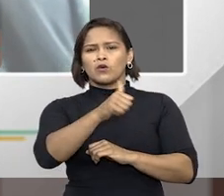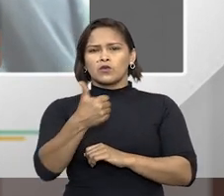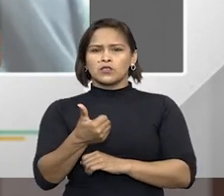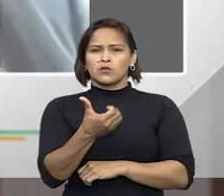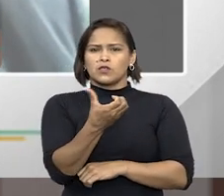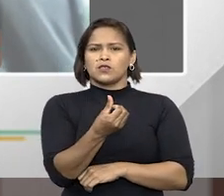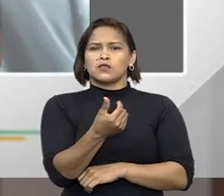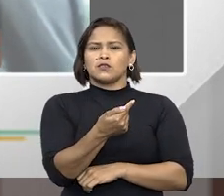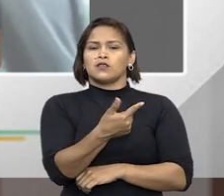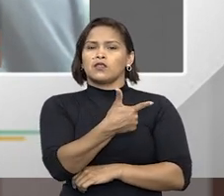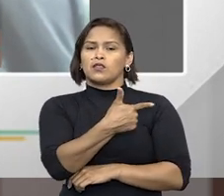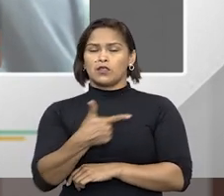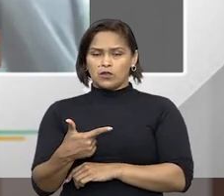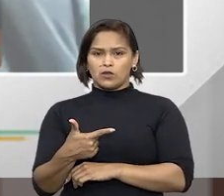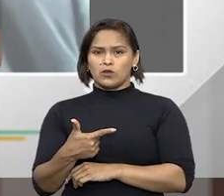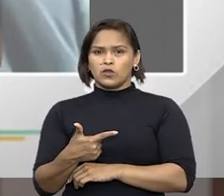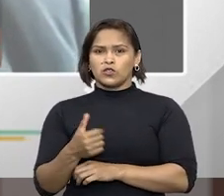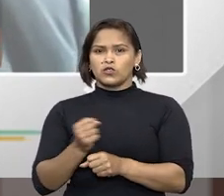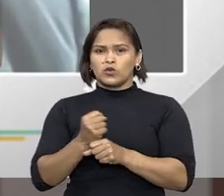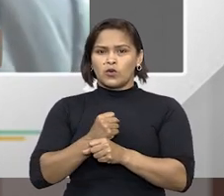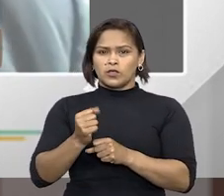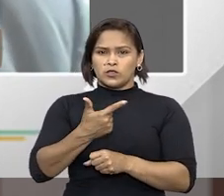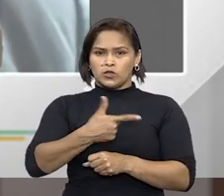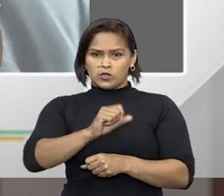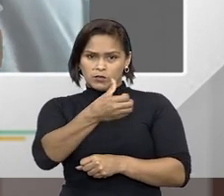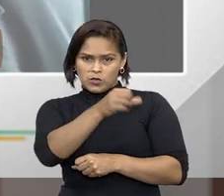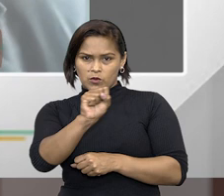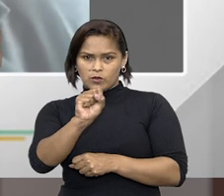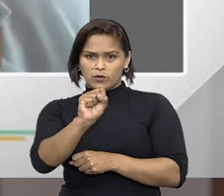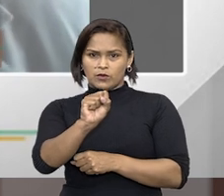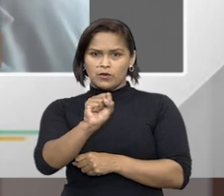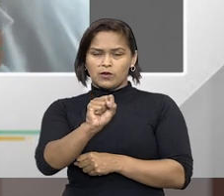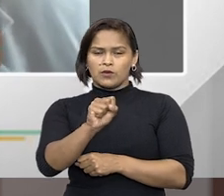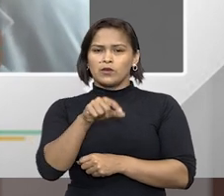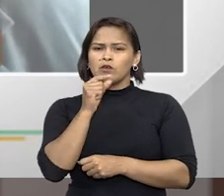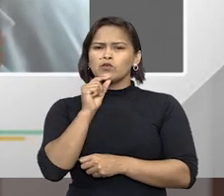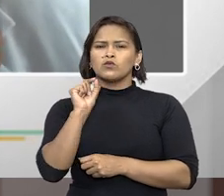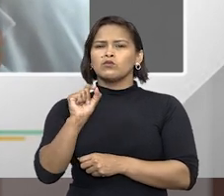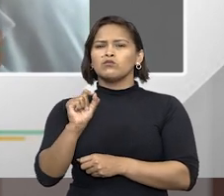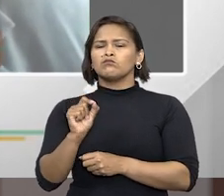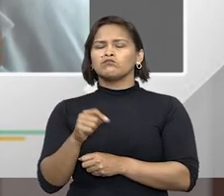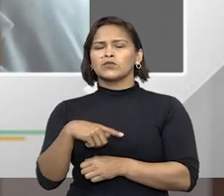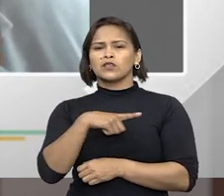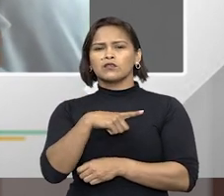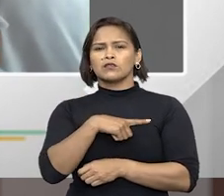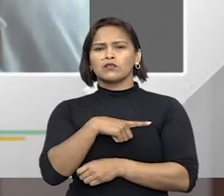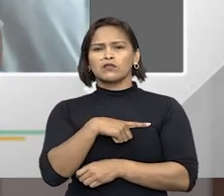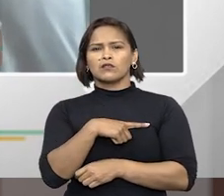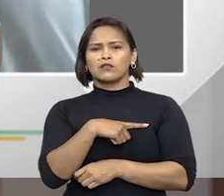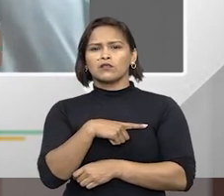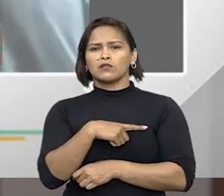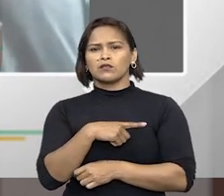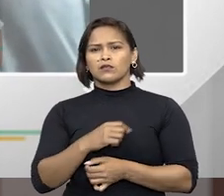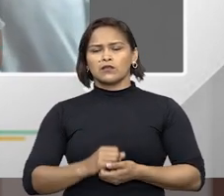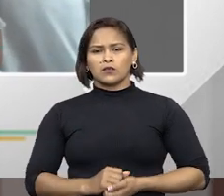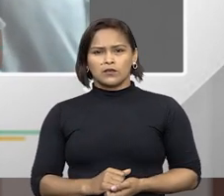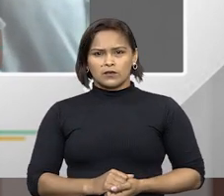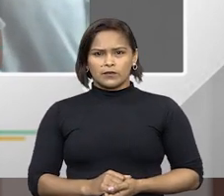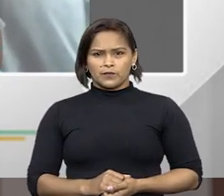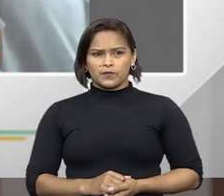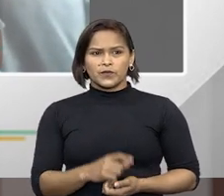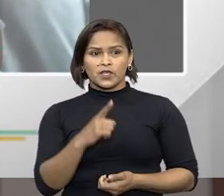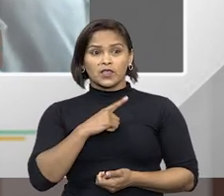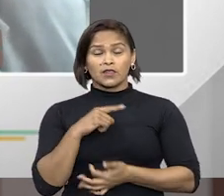11.672, de 2008, que teve uma atuação